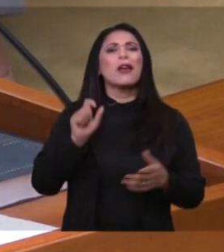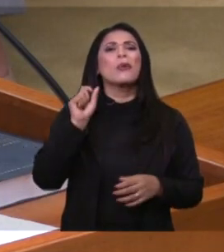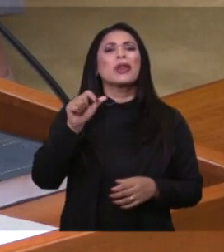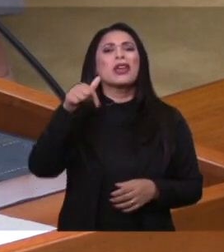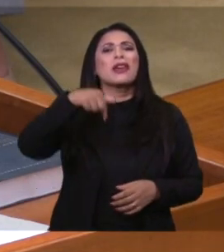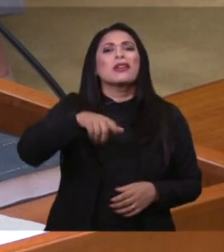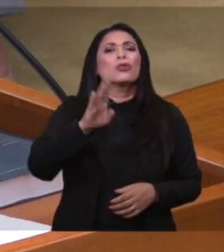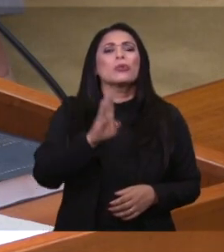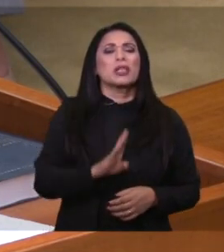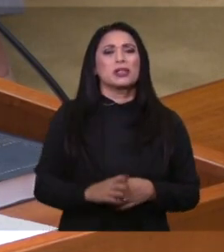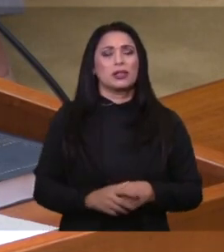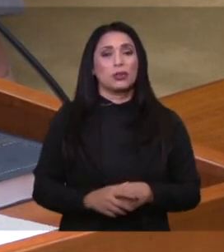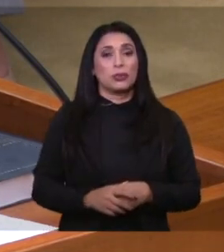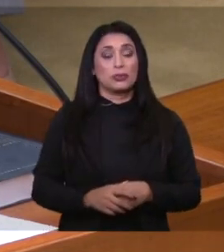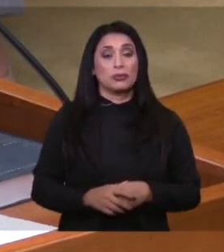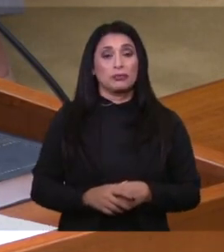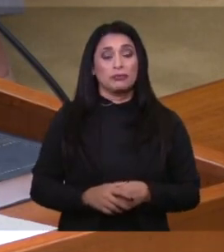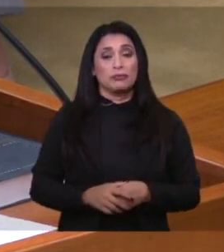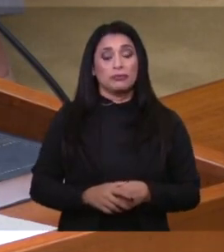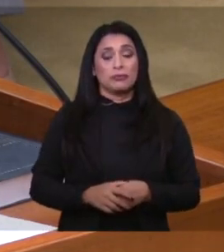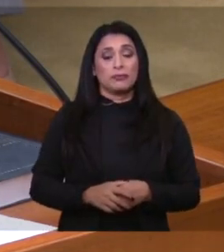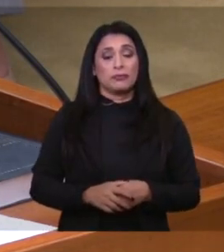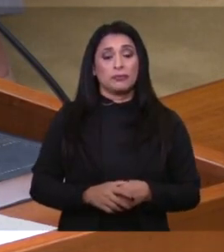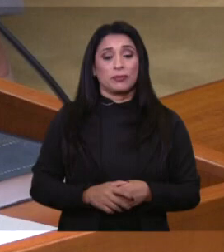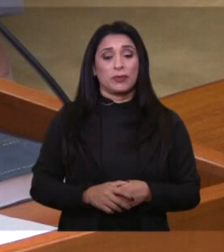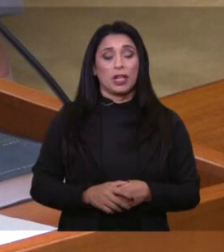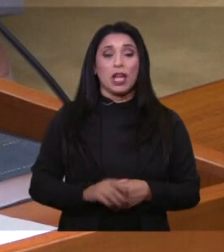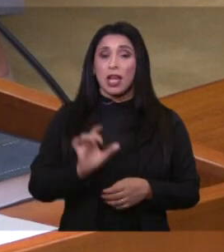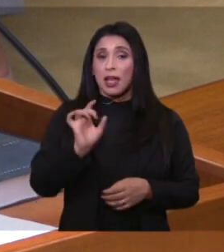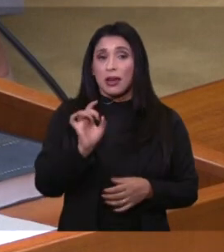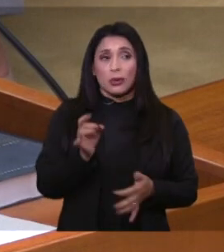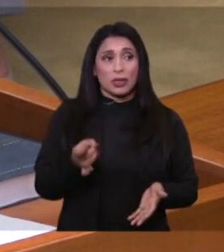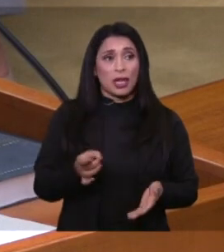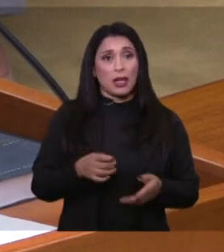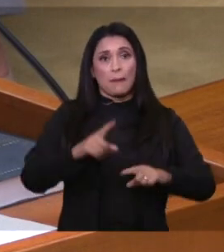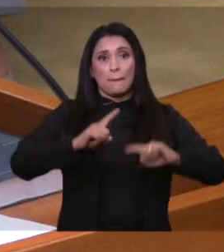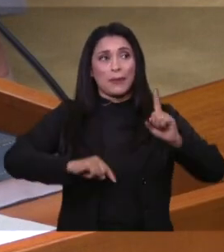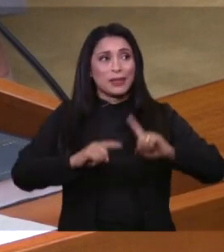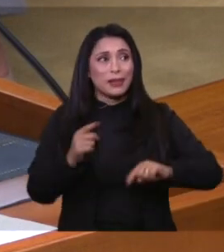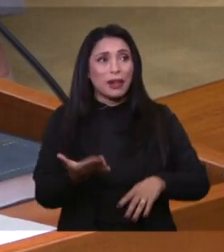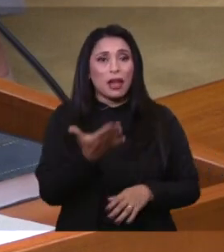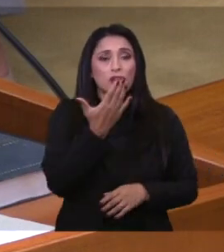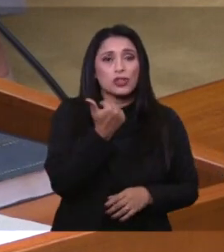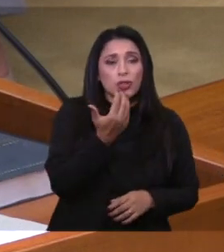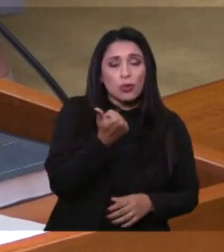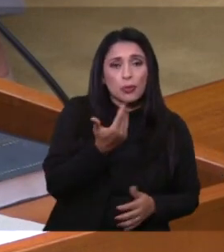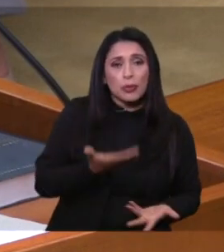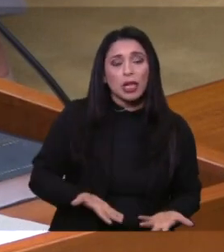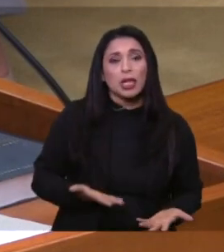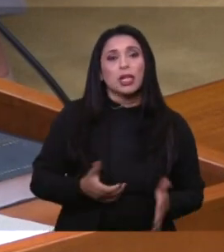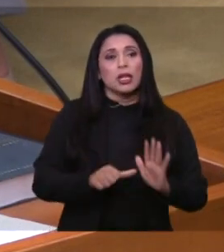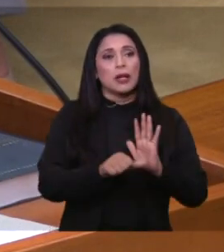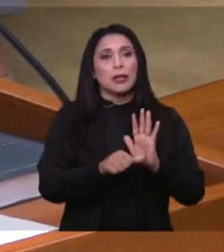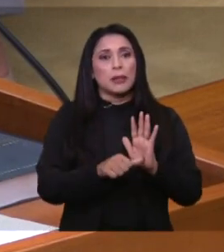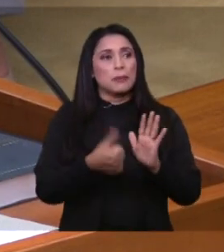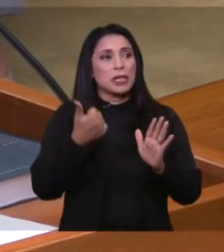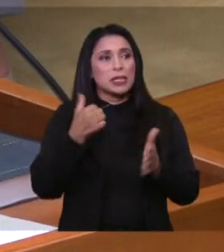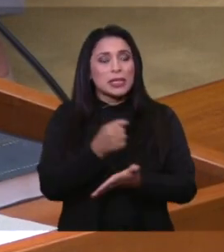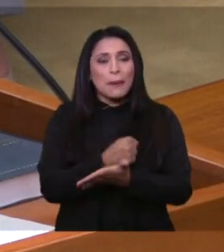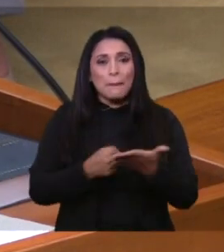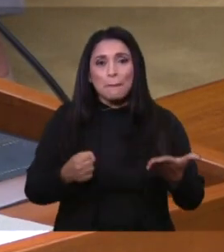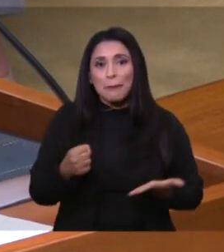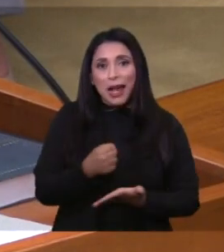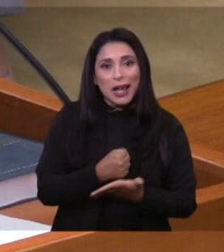Brasil? O varejo no Brasil é basicamente alimentos e itens de primeira